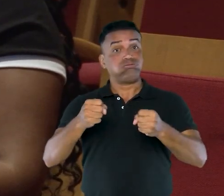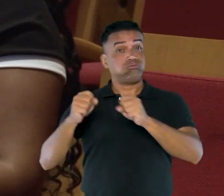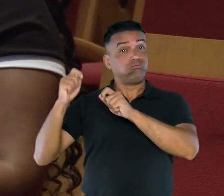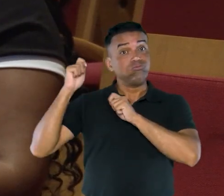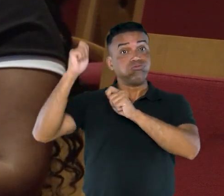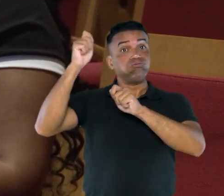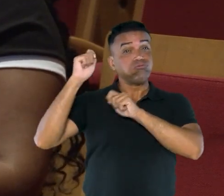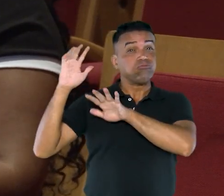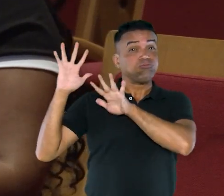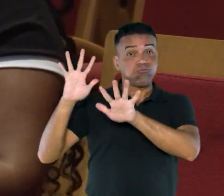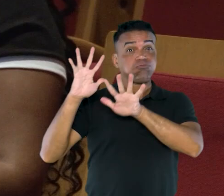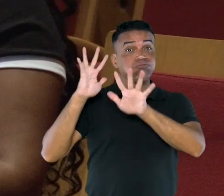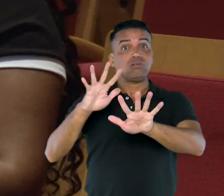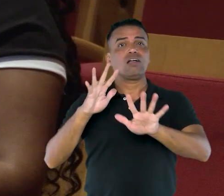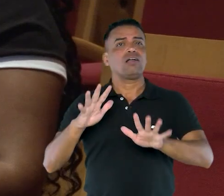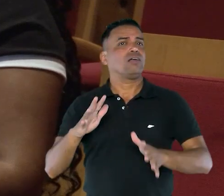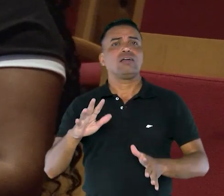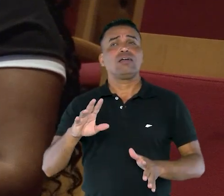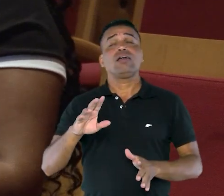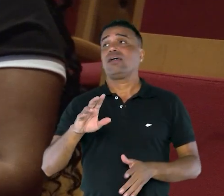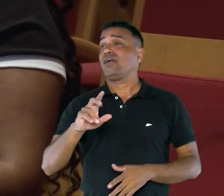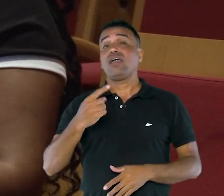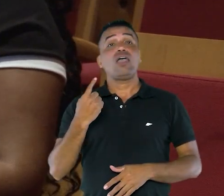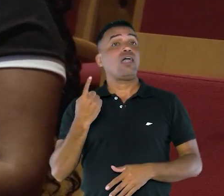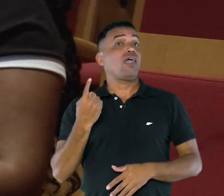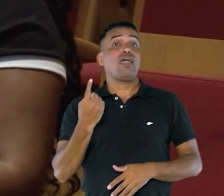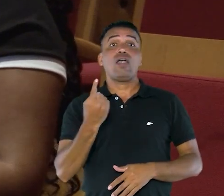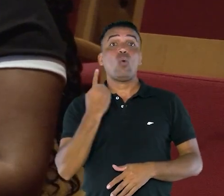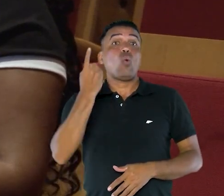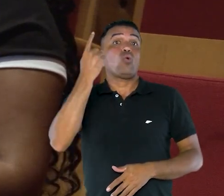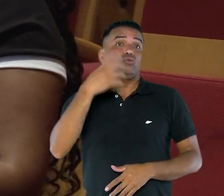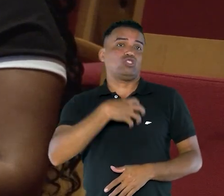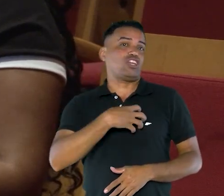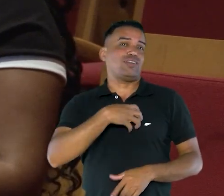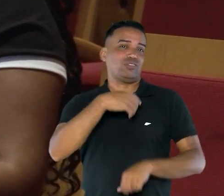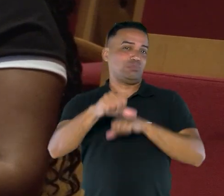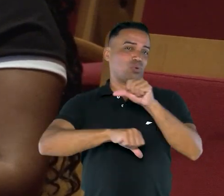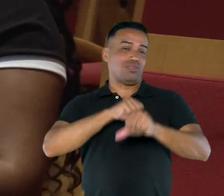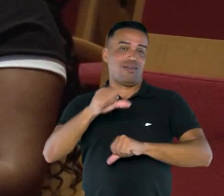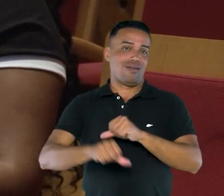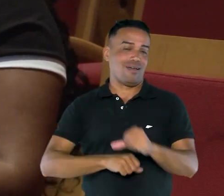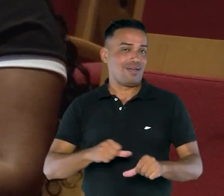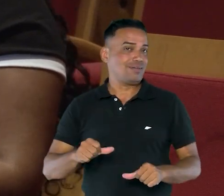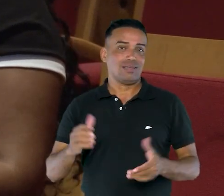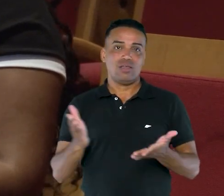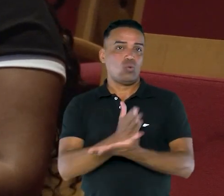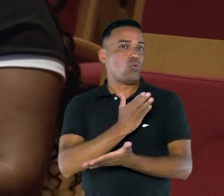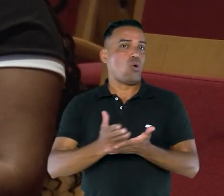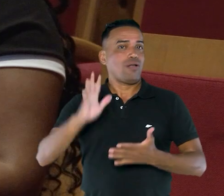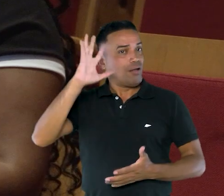historicamente falando, é a única forma de mudança em qualquer situação.